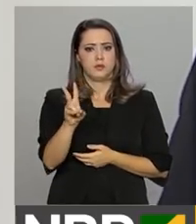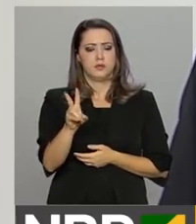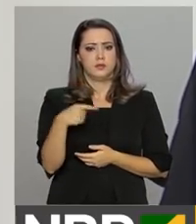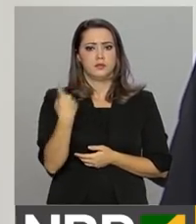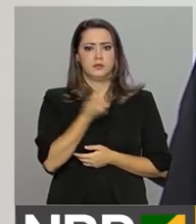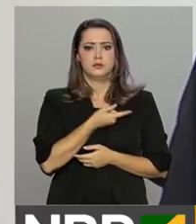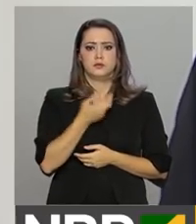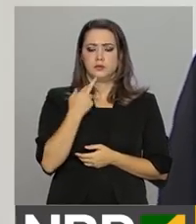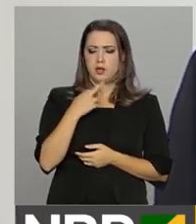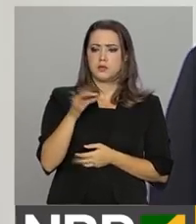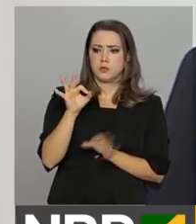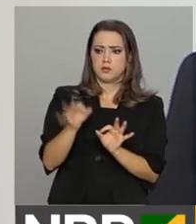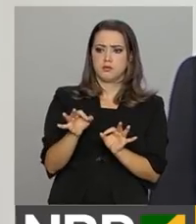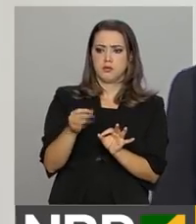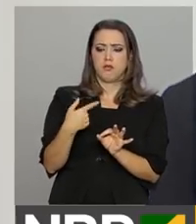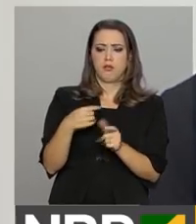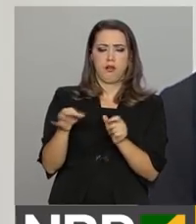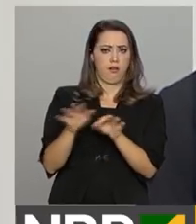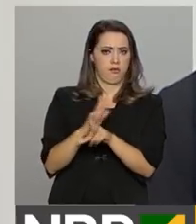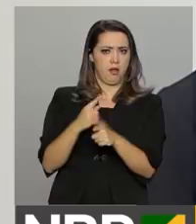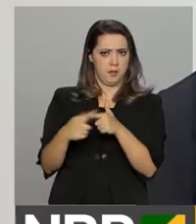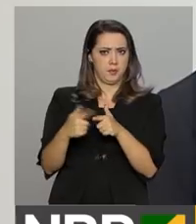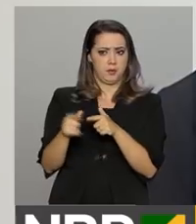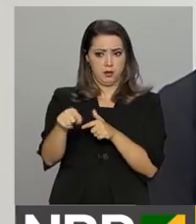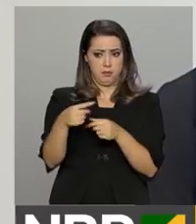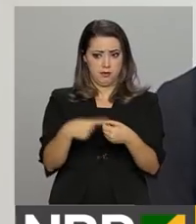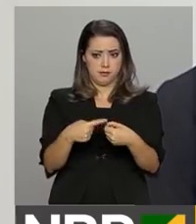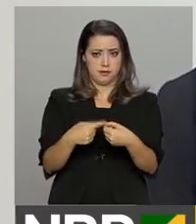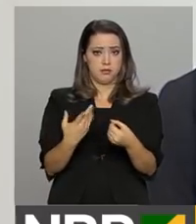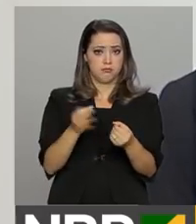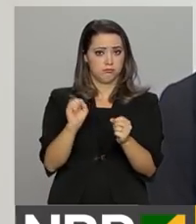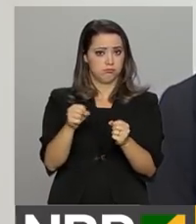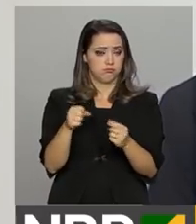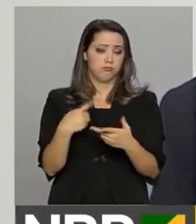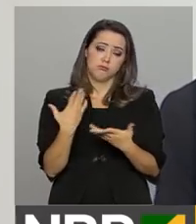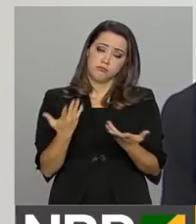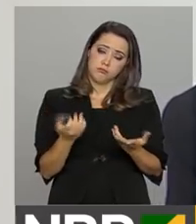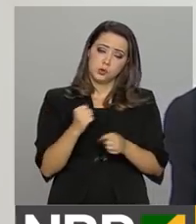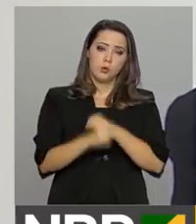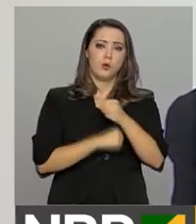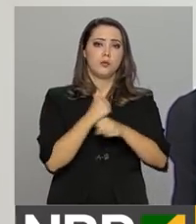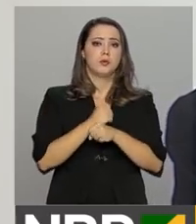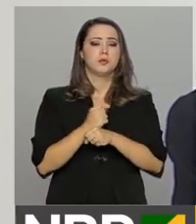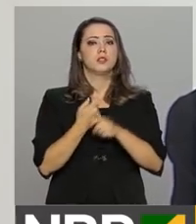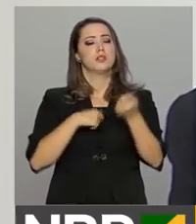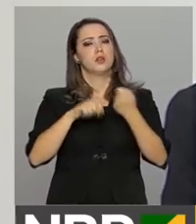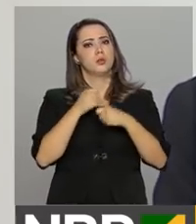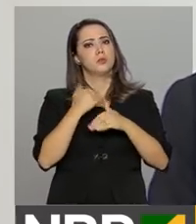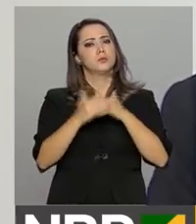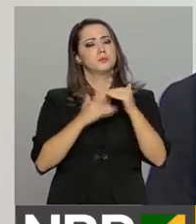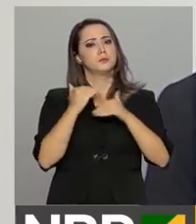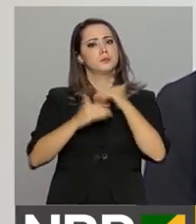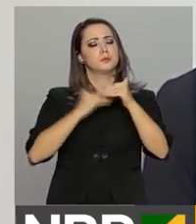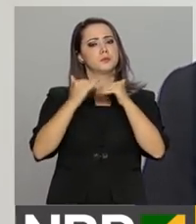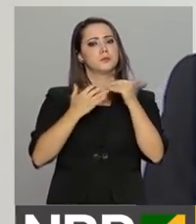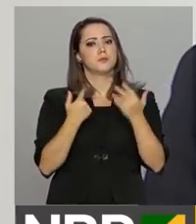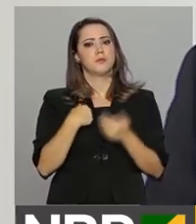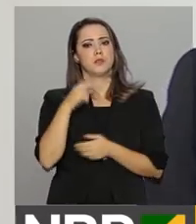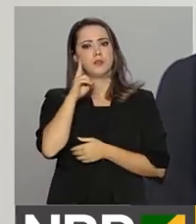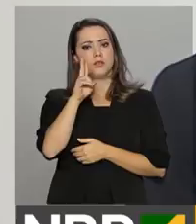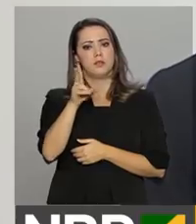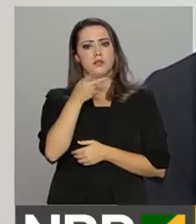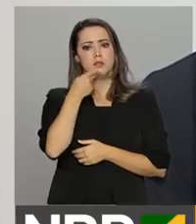resolve para os municípios e eu tenho dito o seguinte no ano que vem se economia continuar a crescer é eu